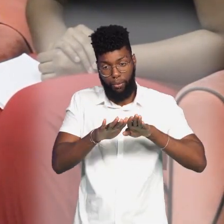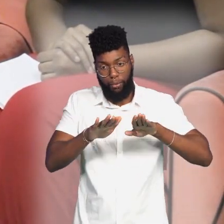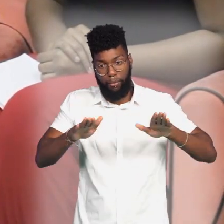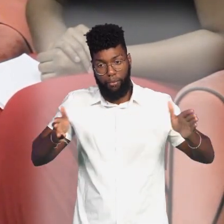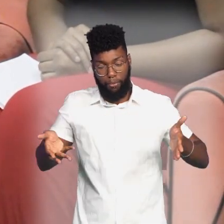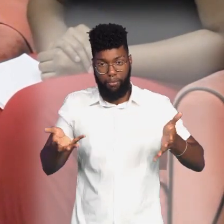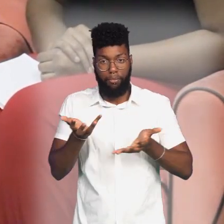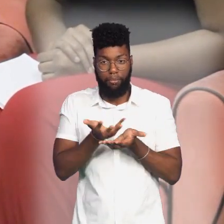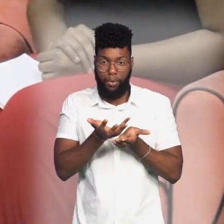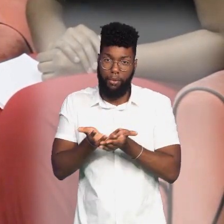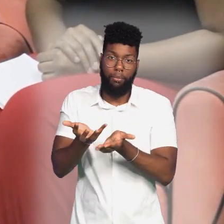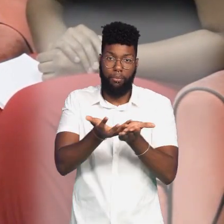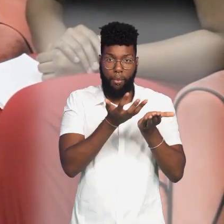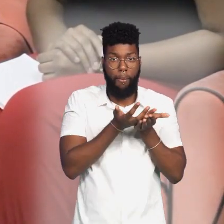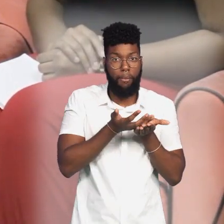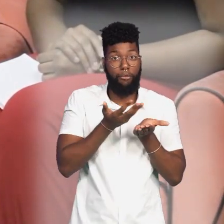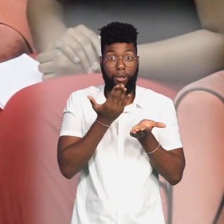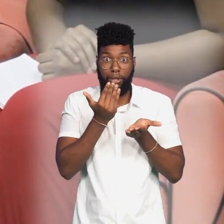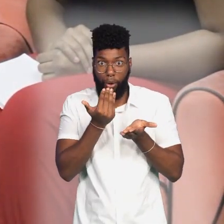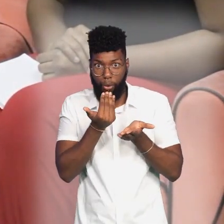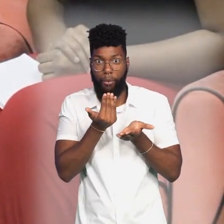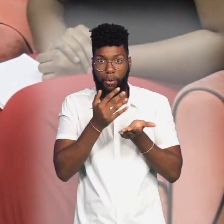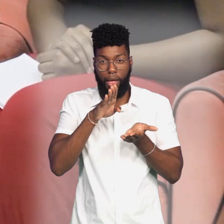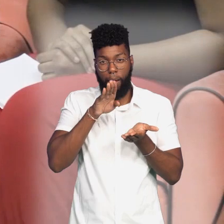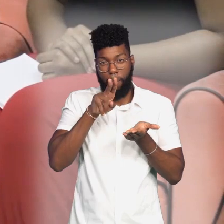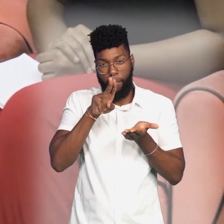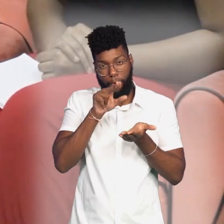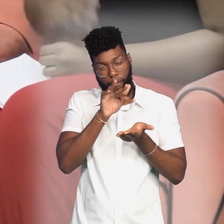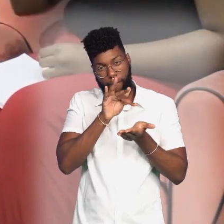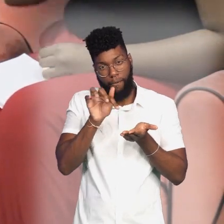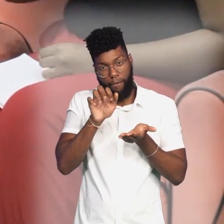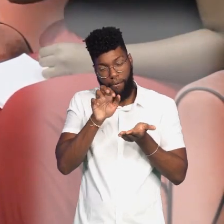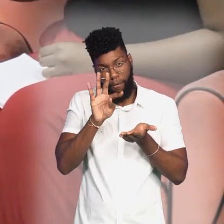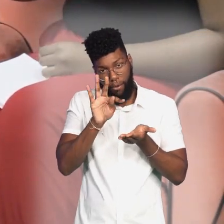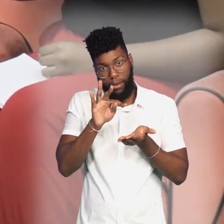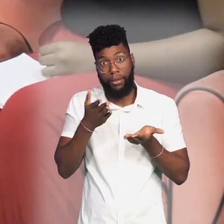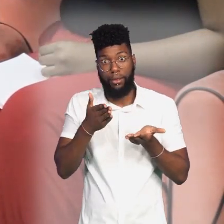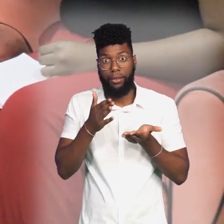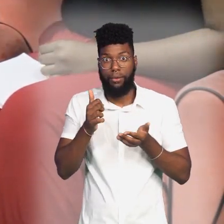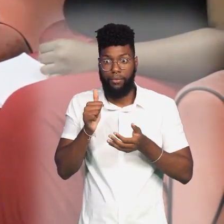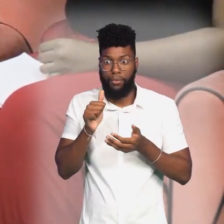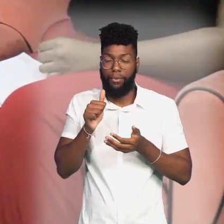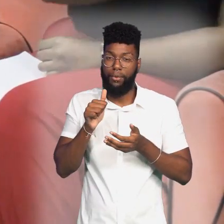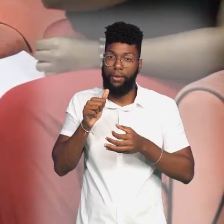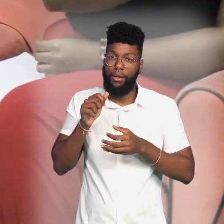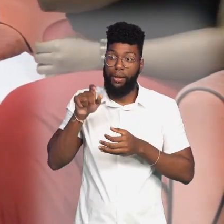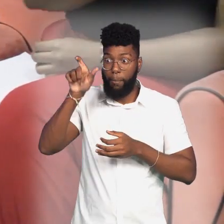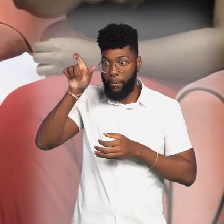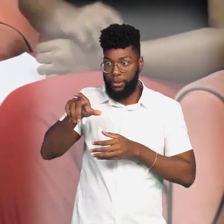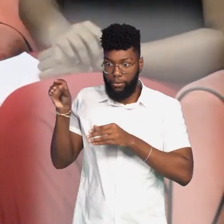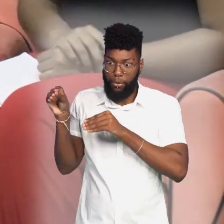Em meses nós tínhamos Até 130 almoços. quando ele foi passado para lá, ele ficou muito triste.